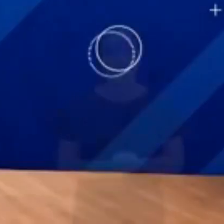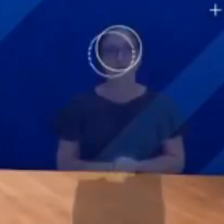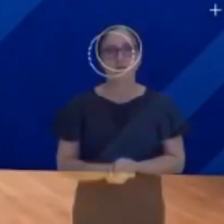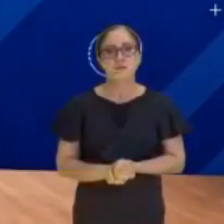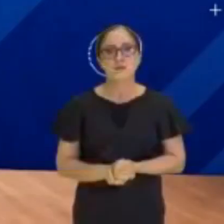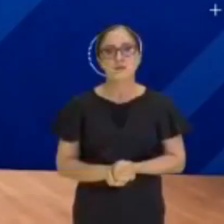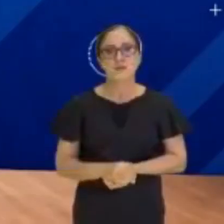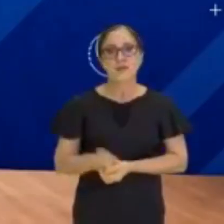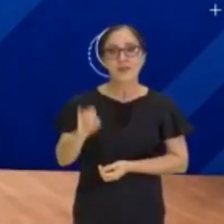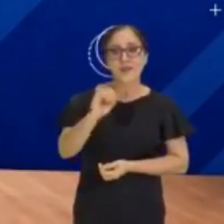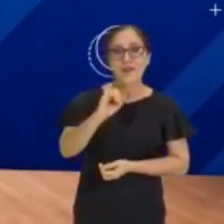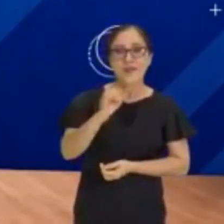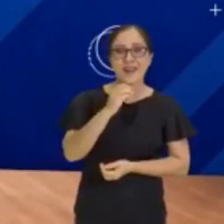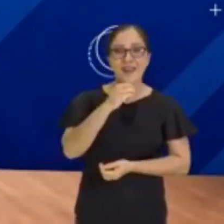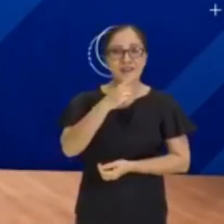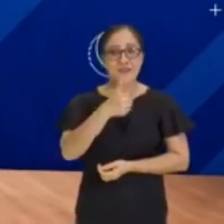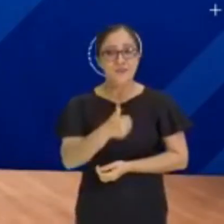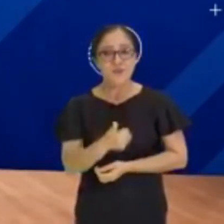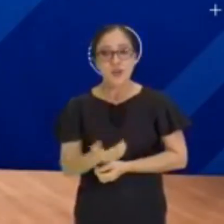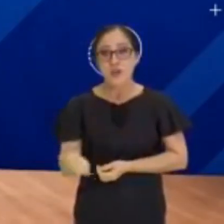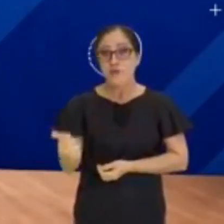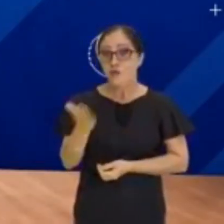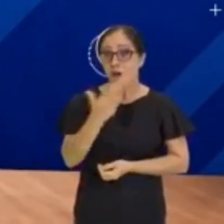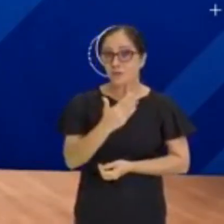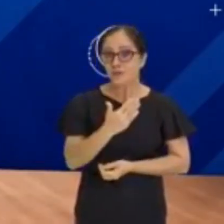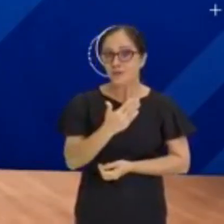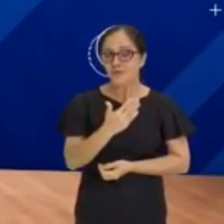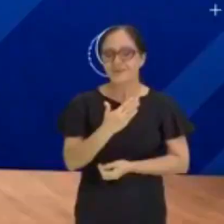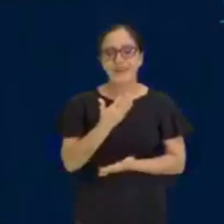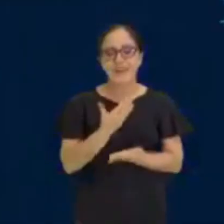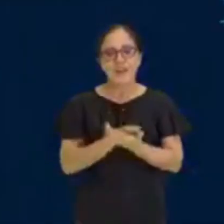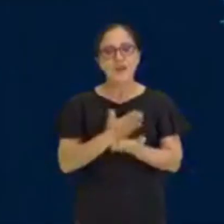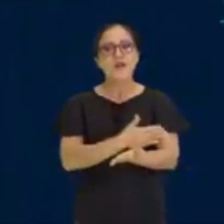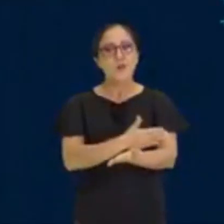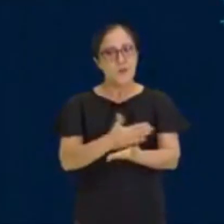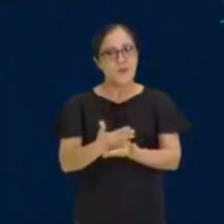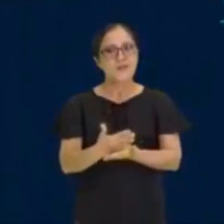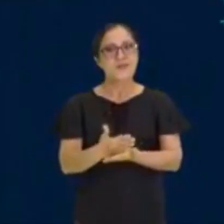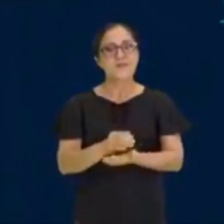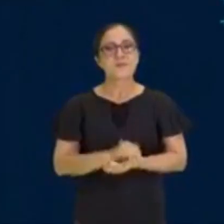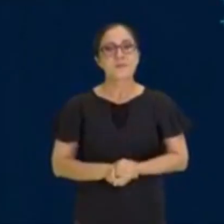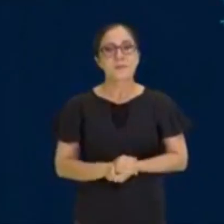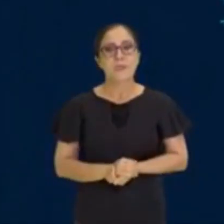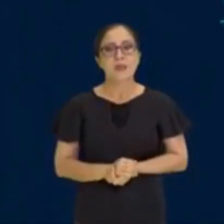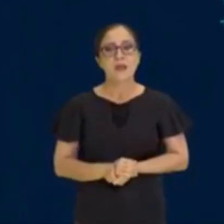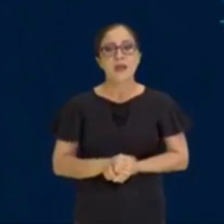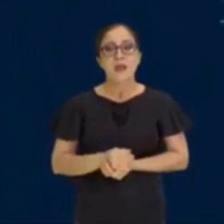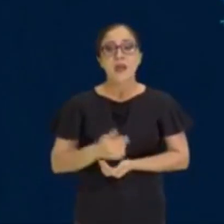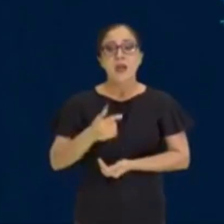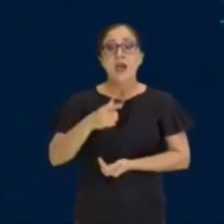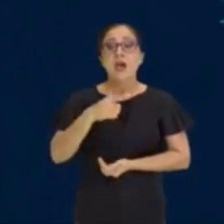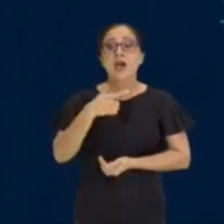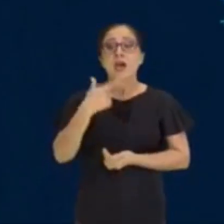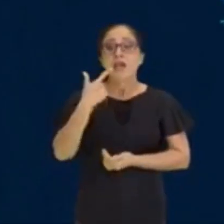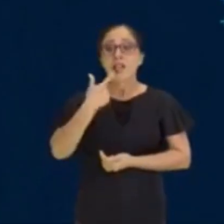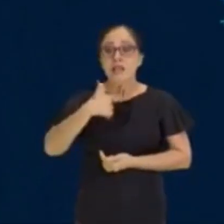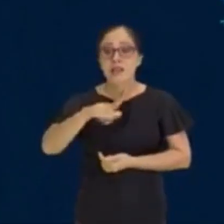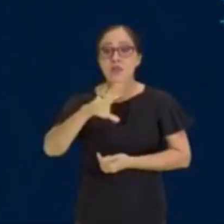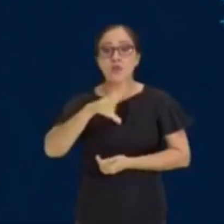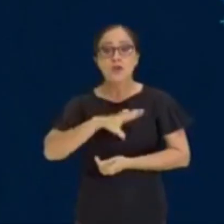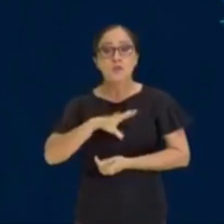Oi, meus queridos, tudo bem? Vamos iniciar a aula de hoje. Língua portuguesa,